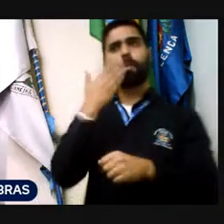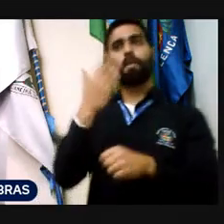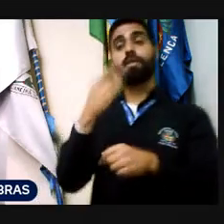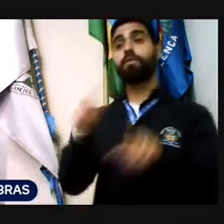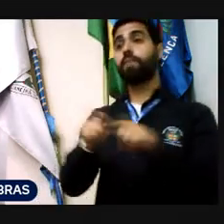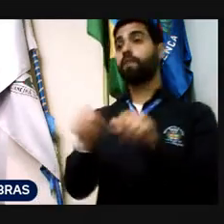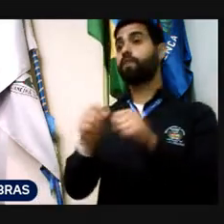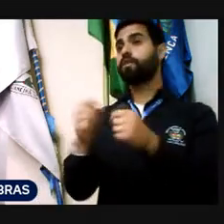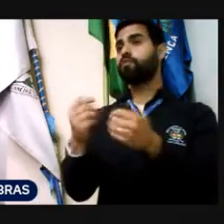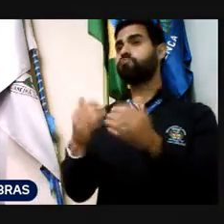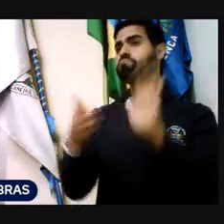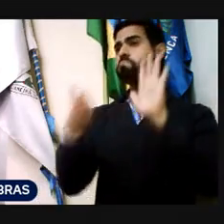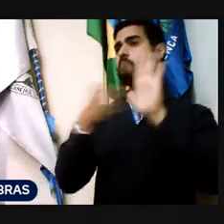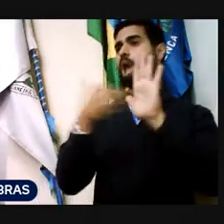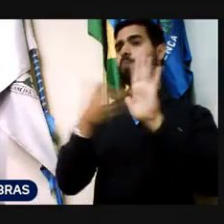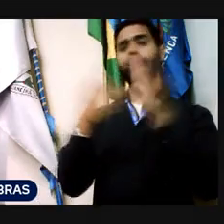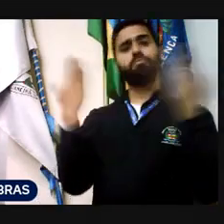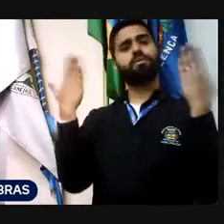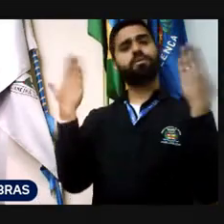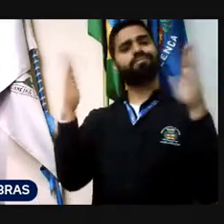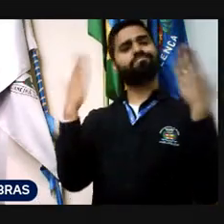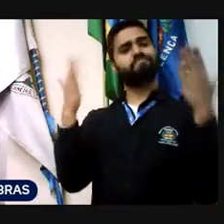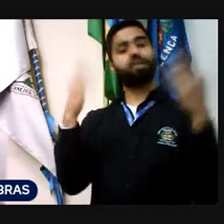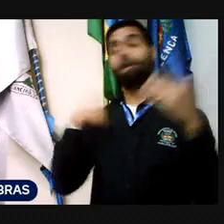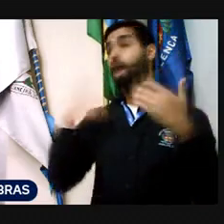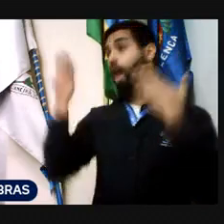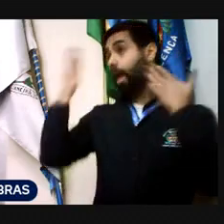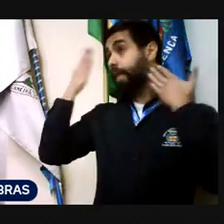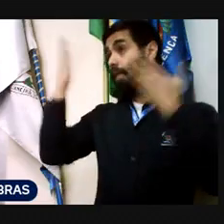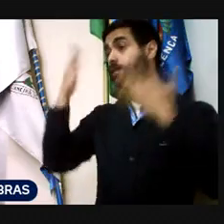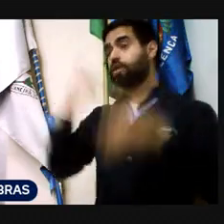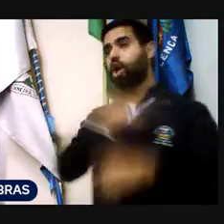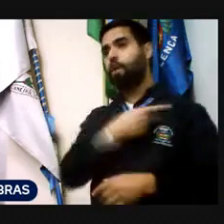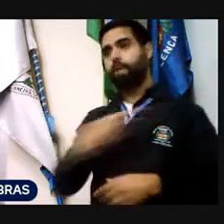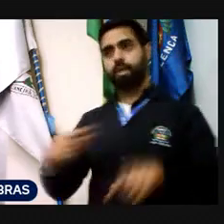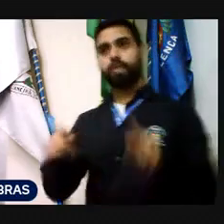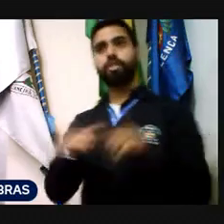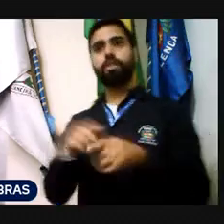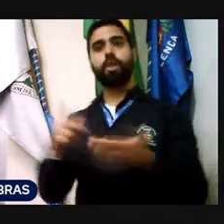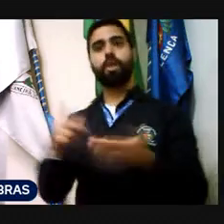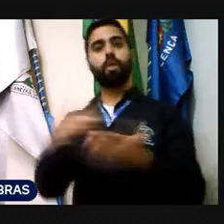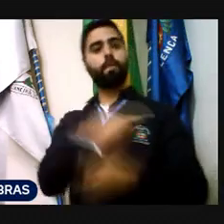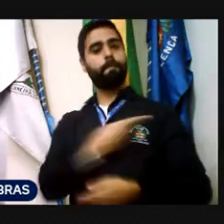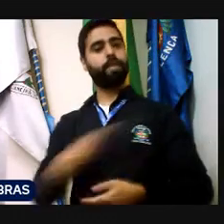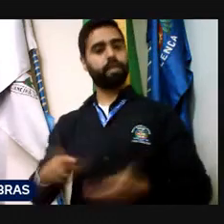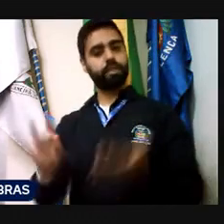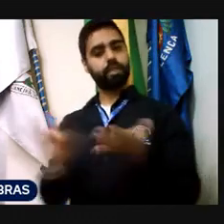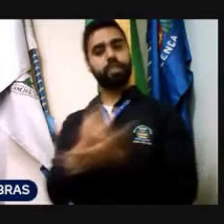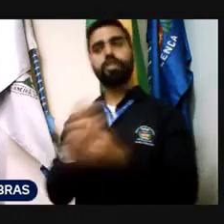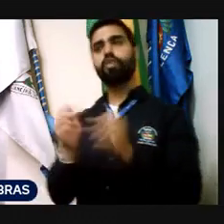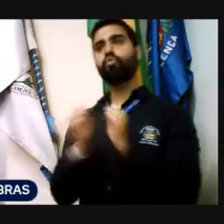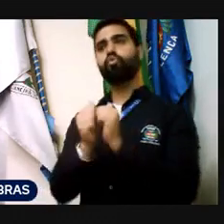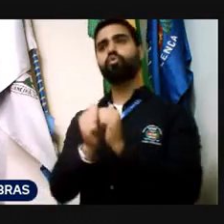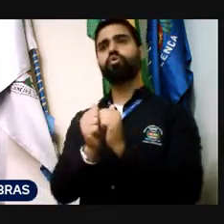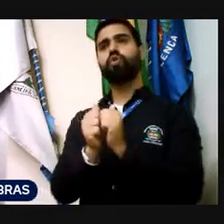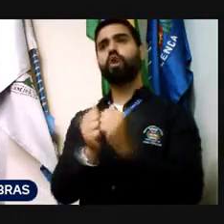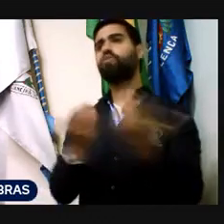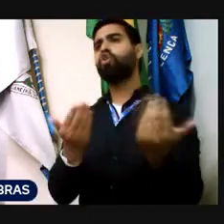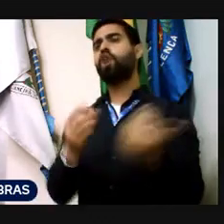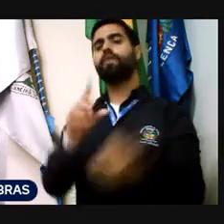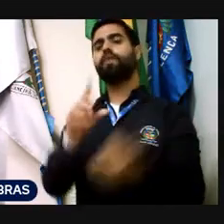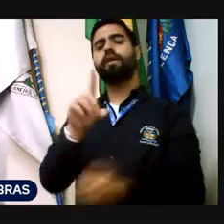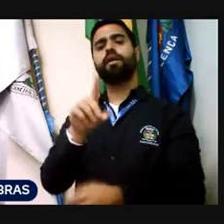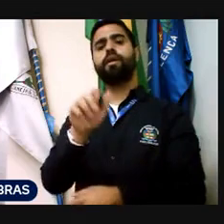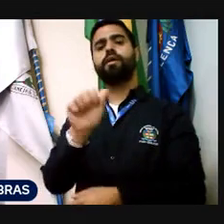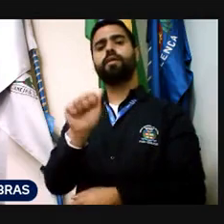moção de aplauso, quero agradecer a todos os meus pares, ao nosso presidente Naldo, que assina junto comigo, para um jovem, né,